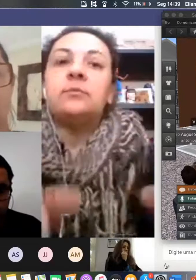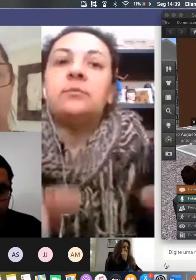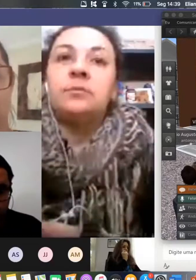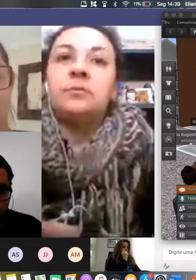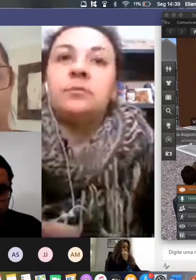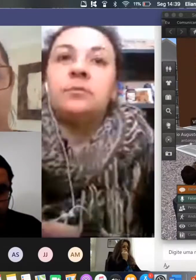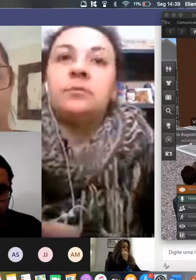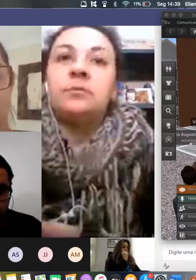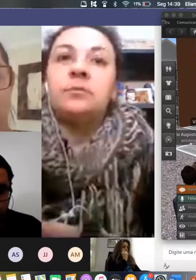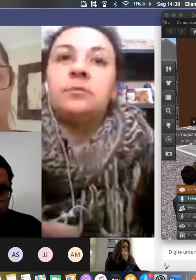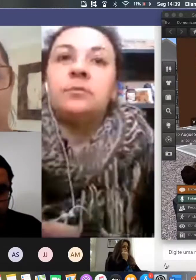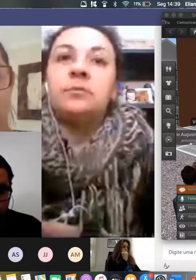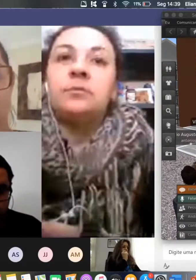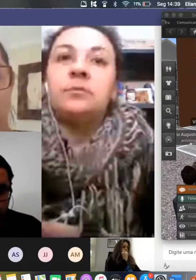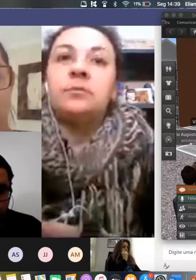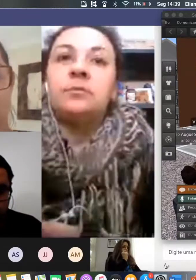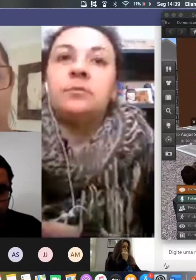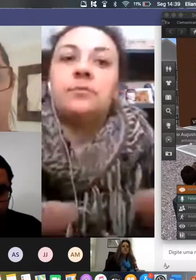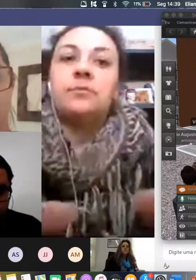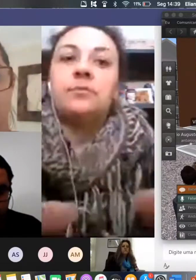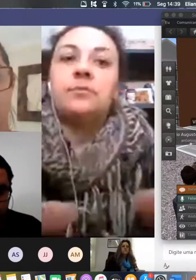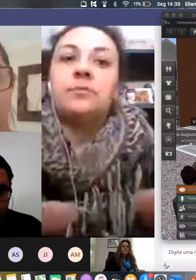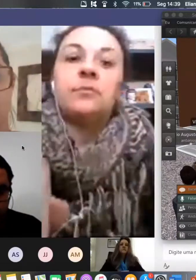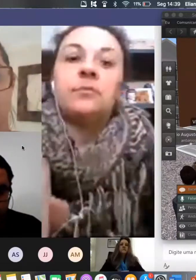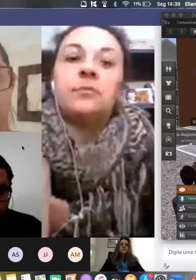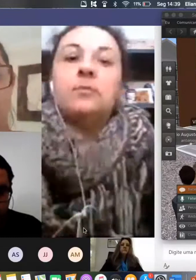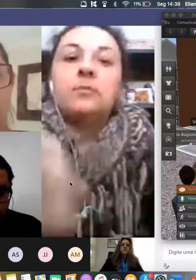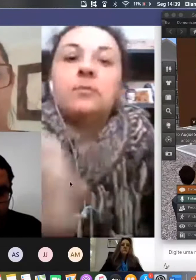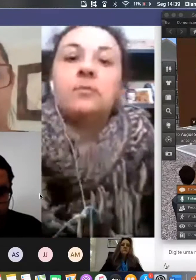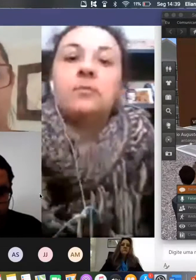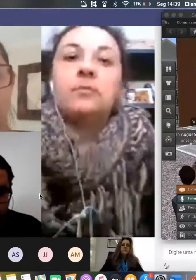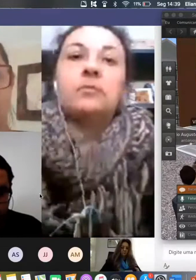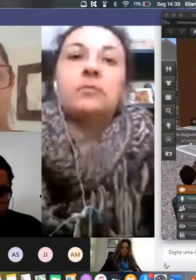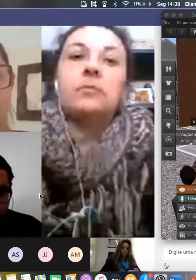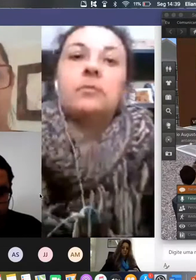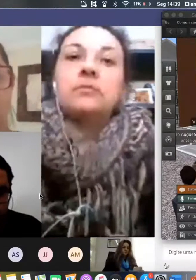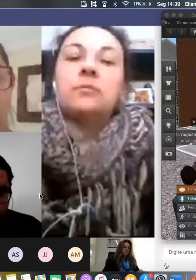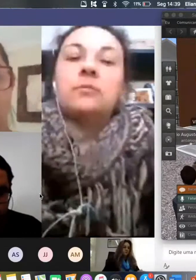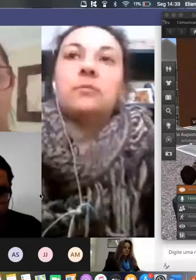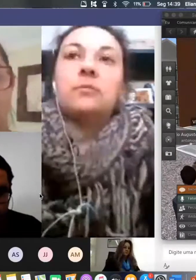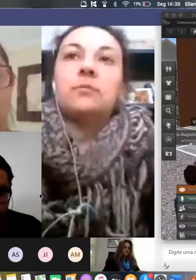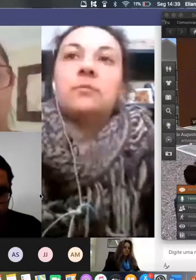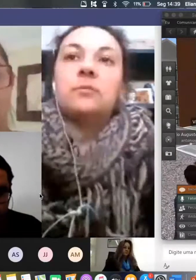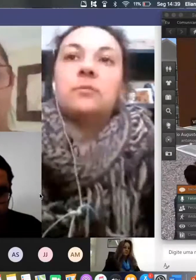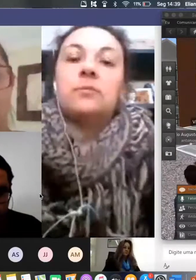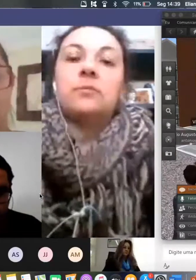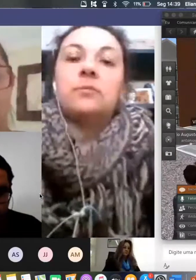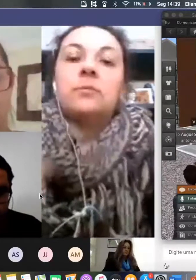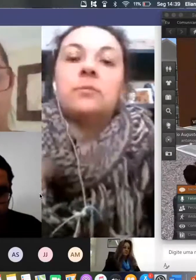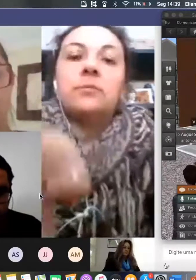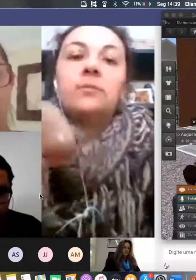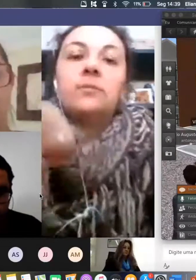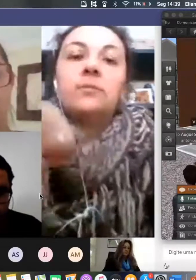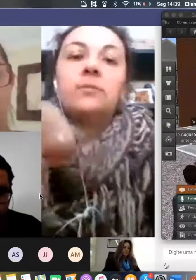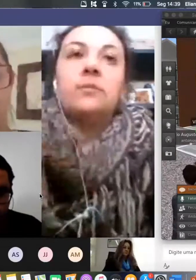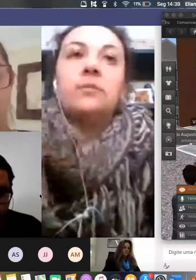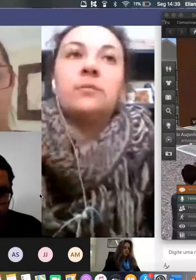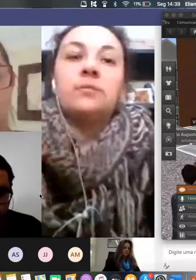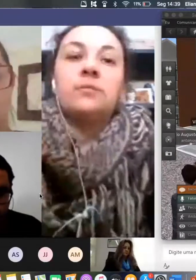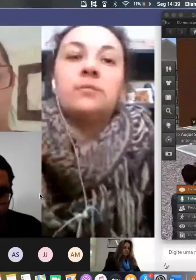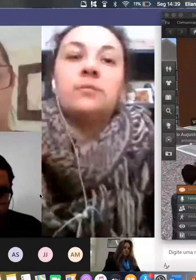lógica é transorgânica. E temos tido com o vírus uma comprovação disso. A própria ideia de